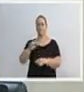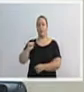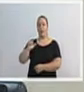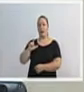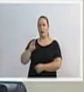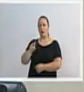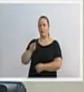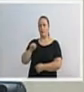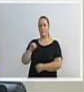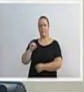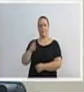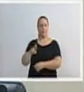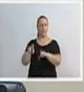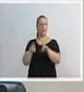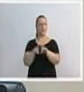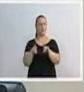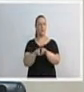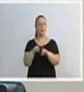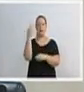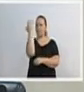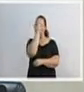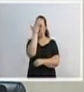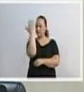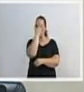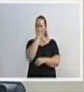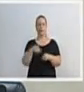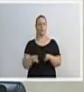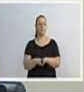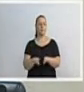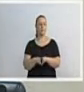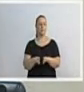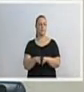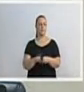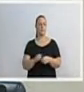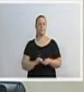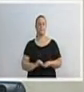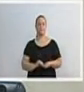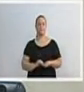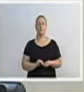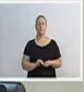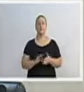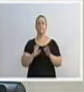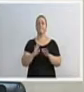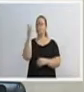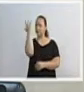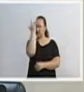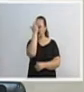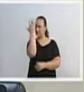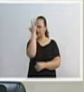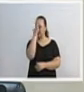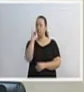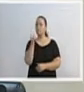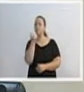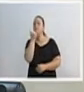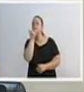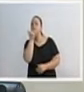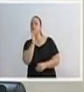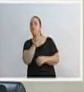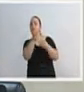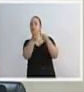por gentileza. Vereador Célio Dias justificou a ausência por motivos particulares. Está registrada a ausência